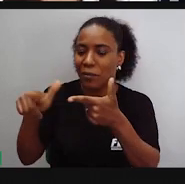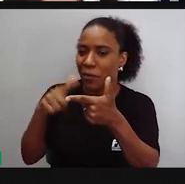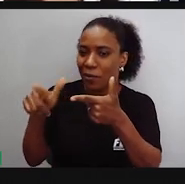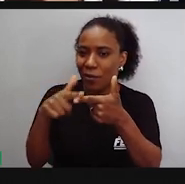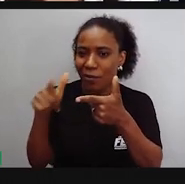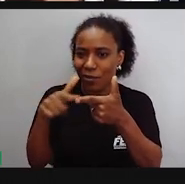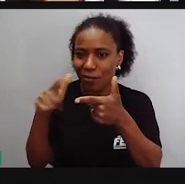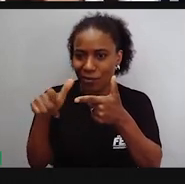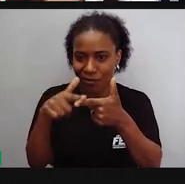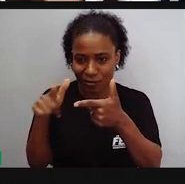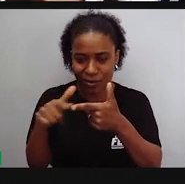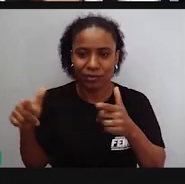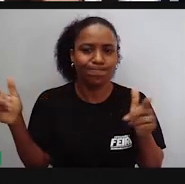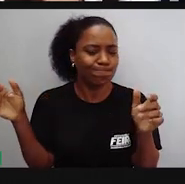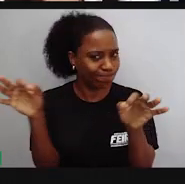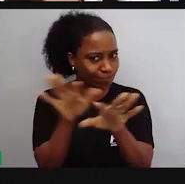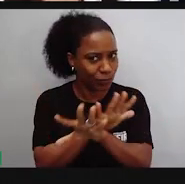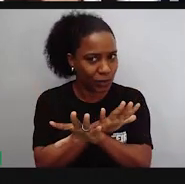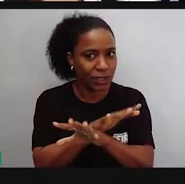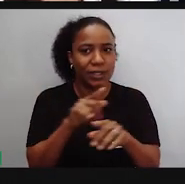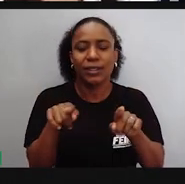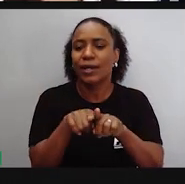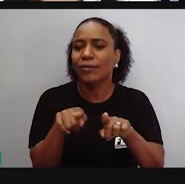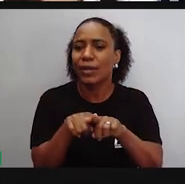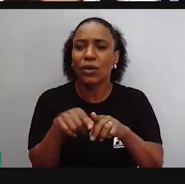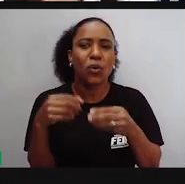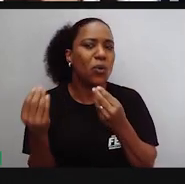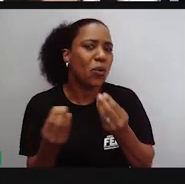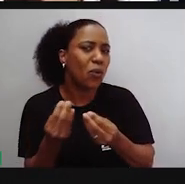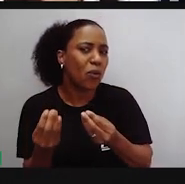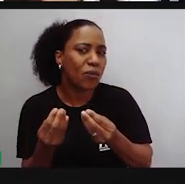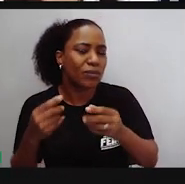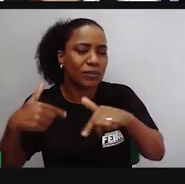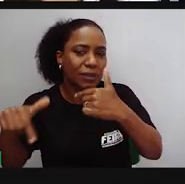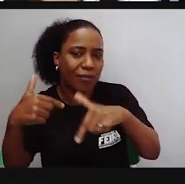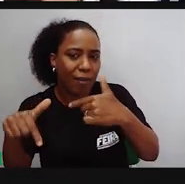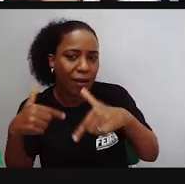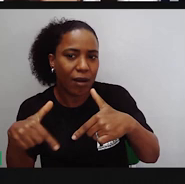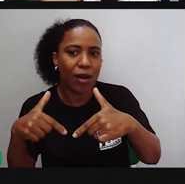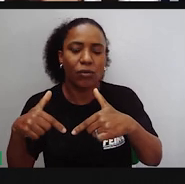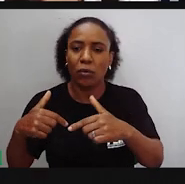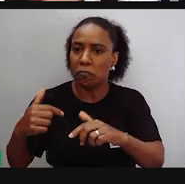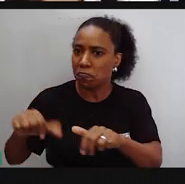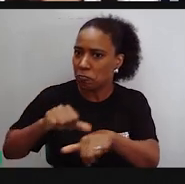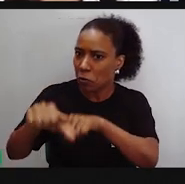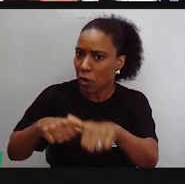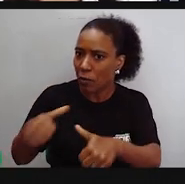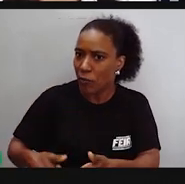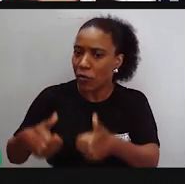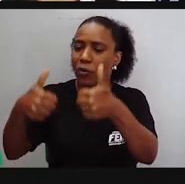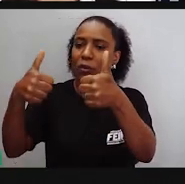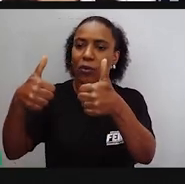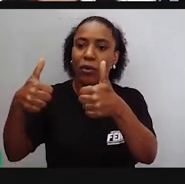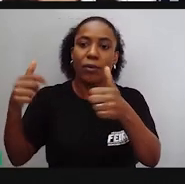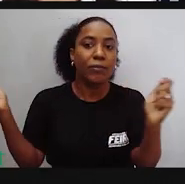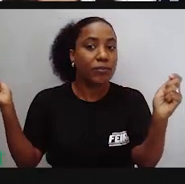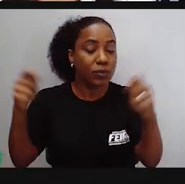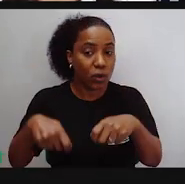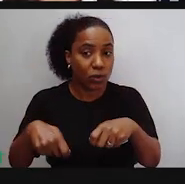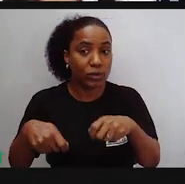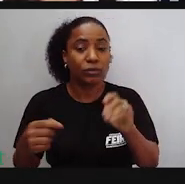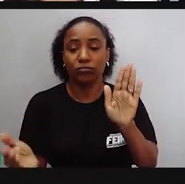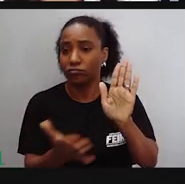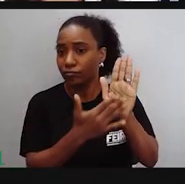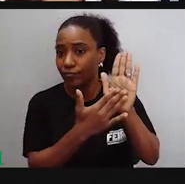gerenciar o dia a dia no local. Em geral, esse tipo de grupo trabalha em conjunto com as autoridades locais